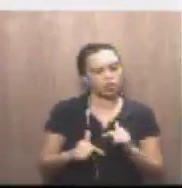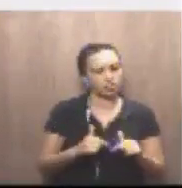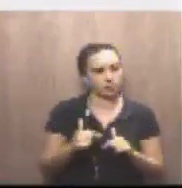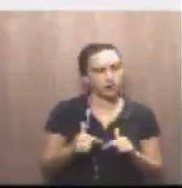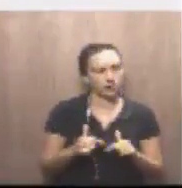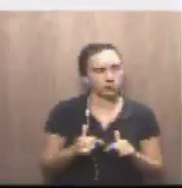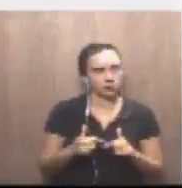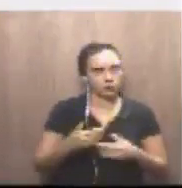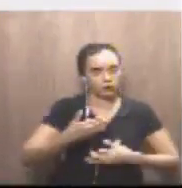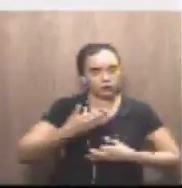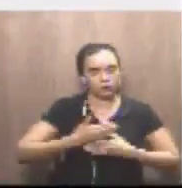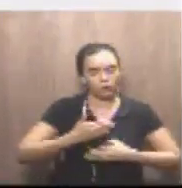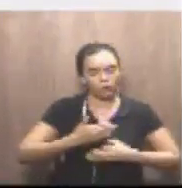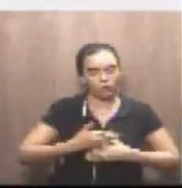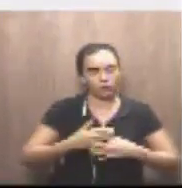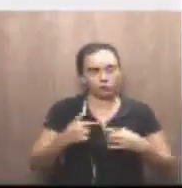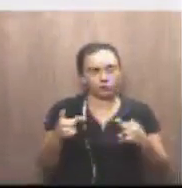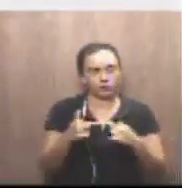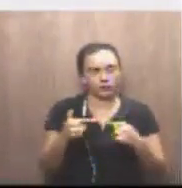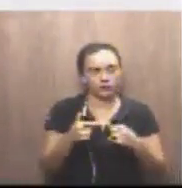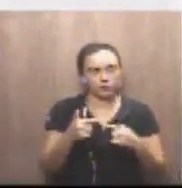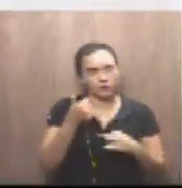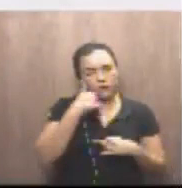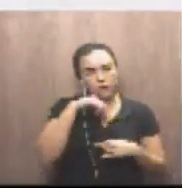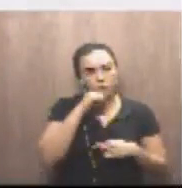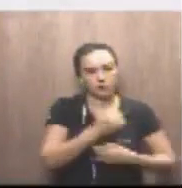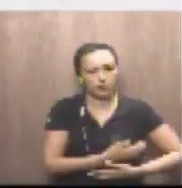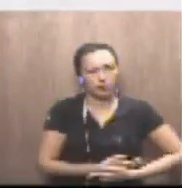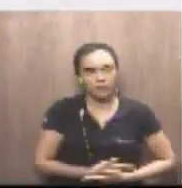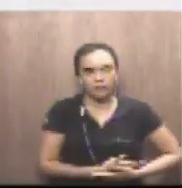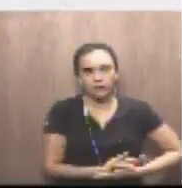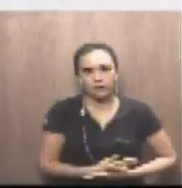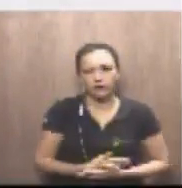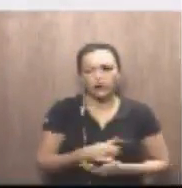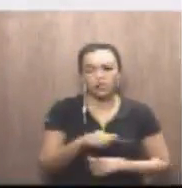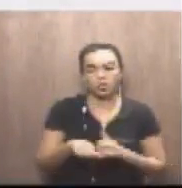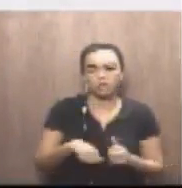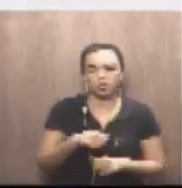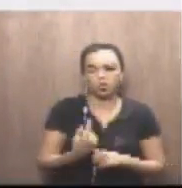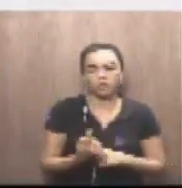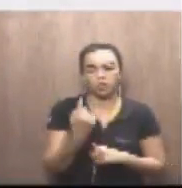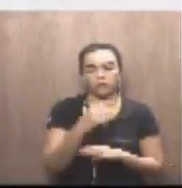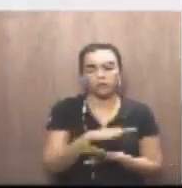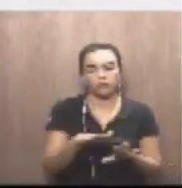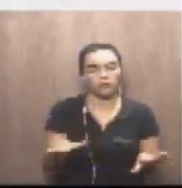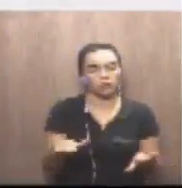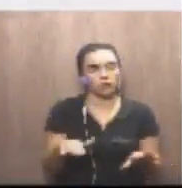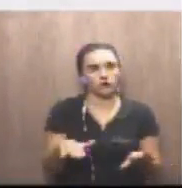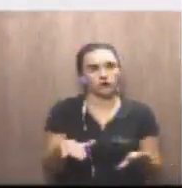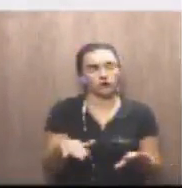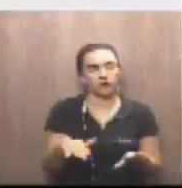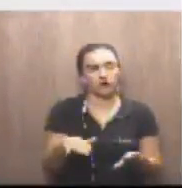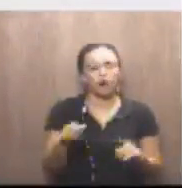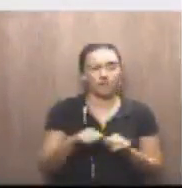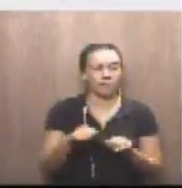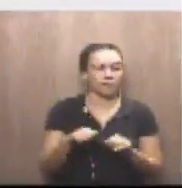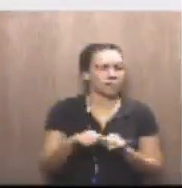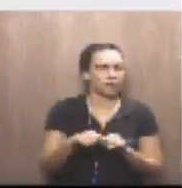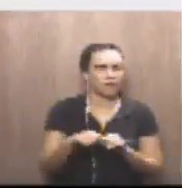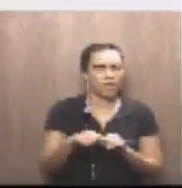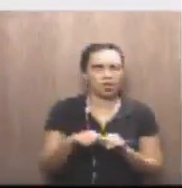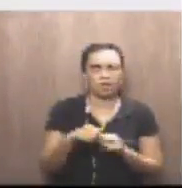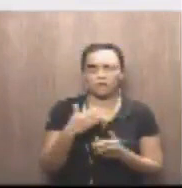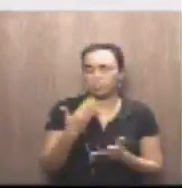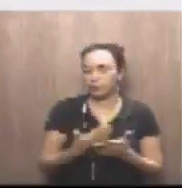do estado físico em que se encontra a mãe e o bebê. A alteração de um só elemento desestrutura toda essa